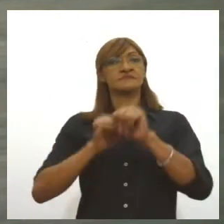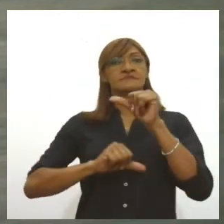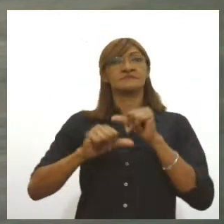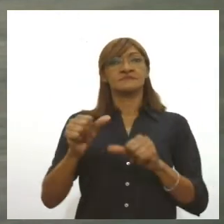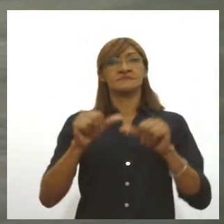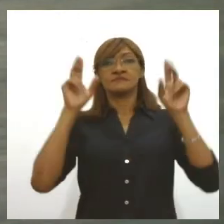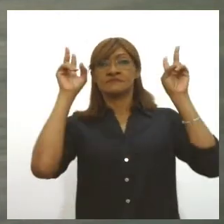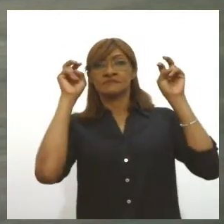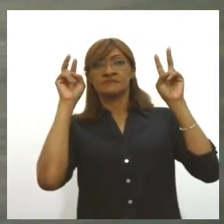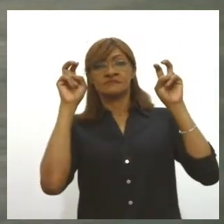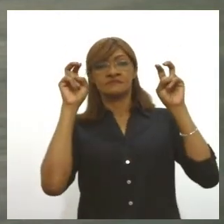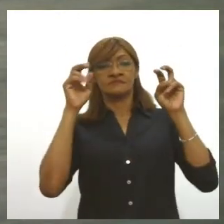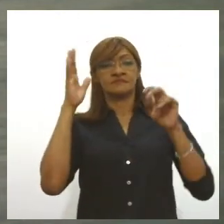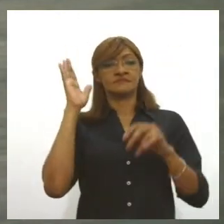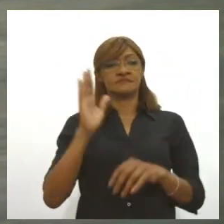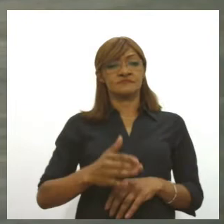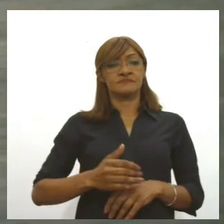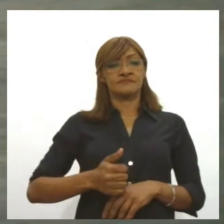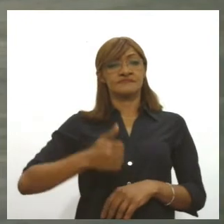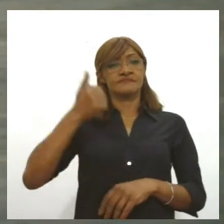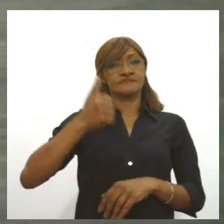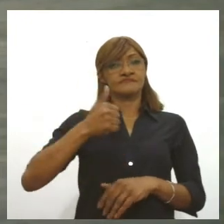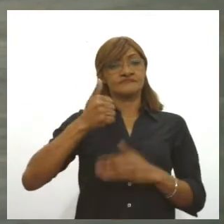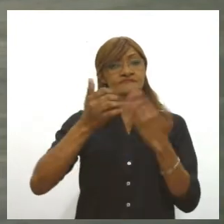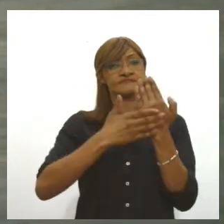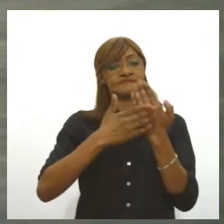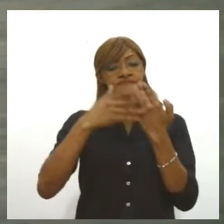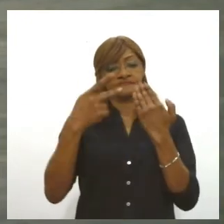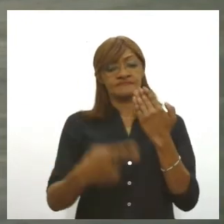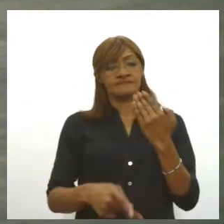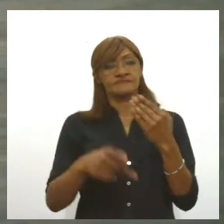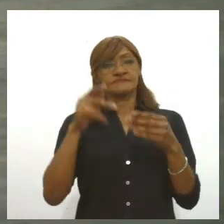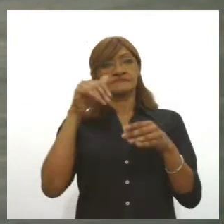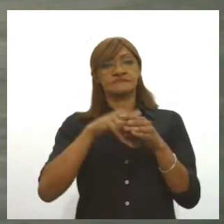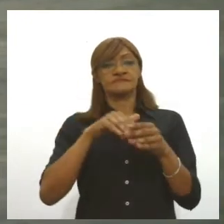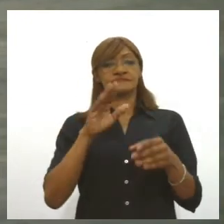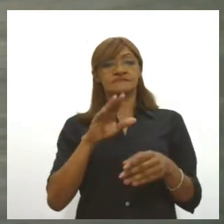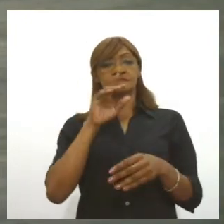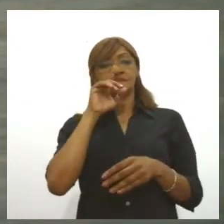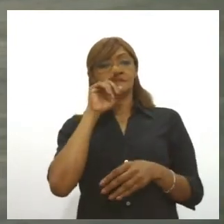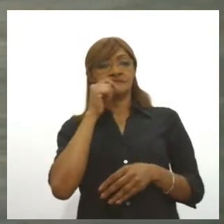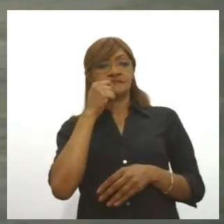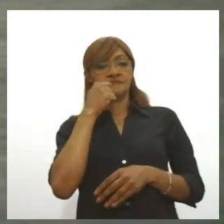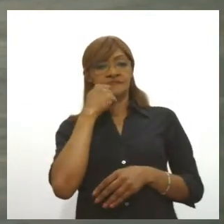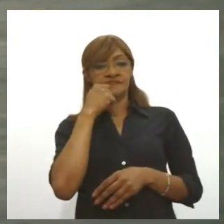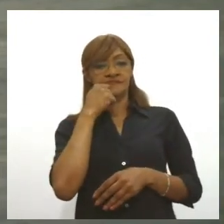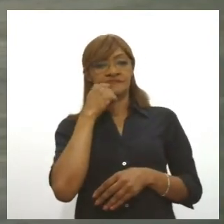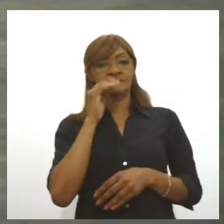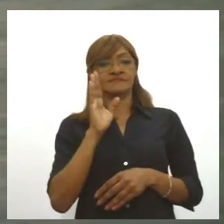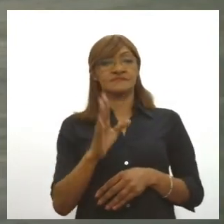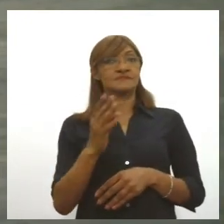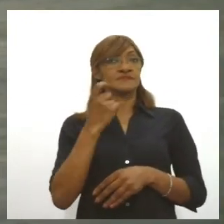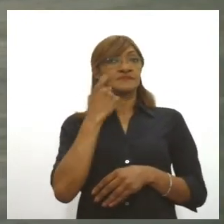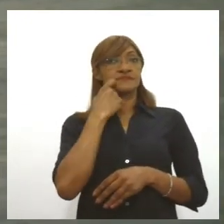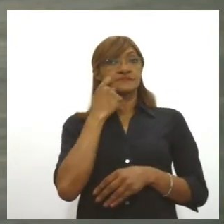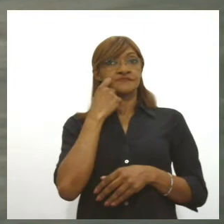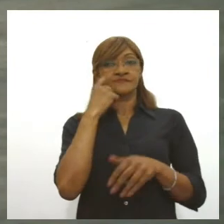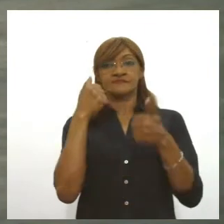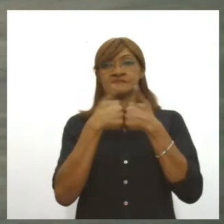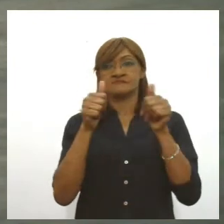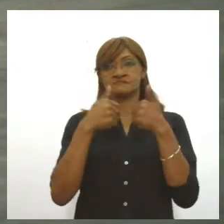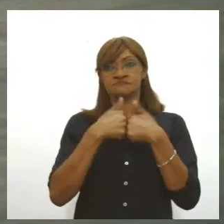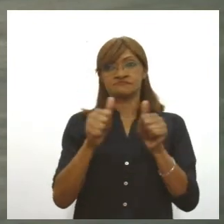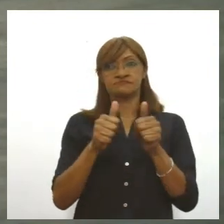né, primeiro turno das eleições aqui no estado de Sergipe, vai ter um aumento da frota a partir desta sexta-feira, né, devido às